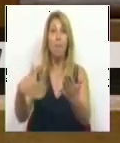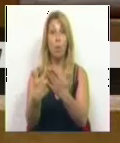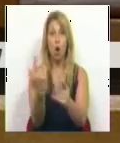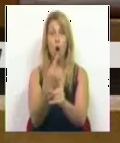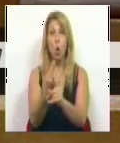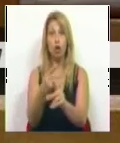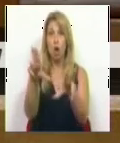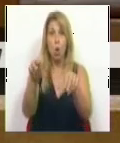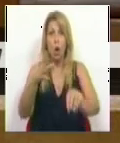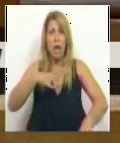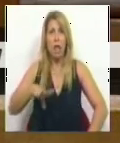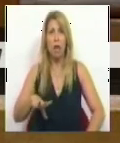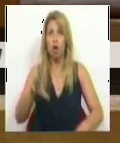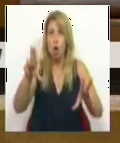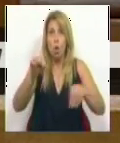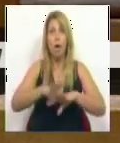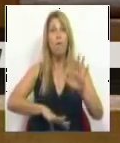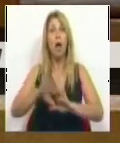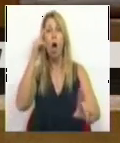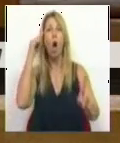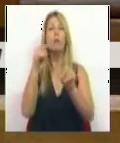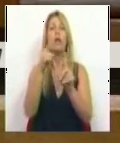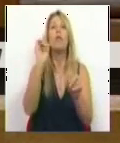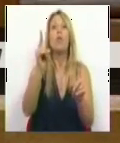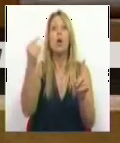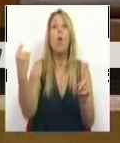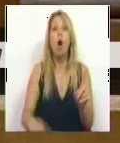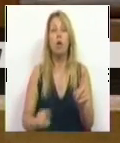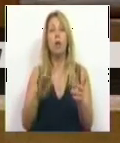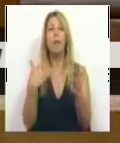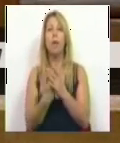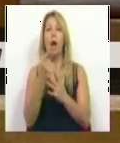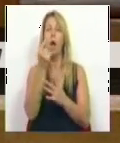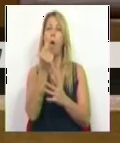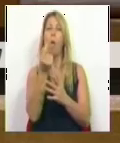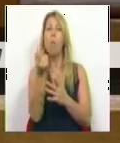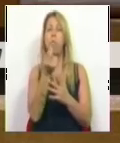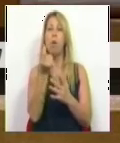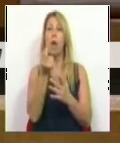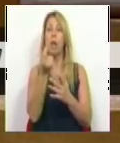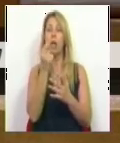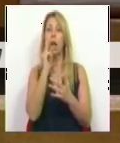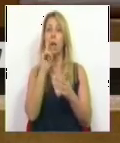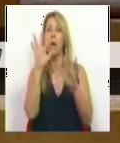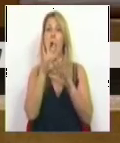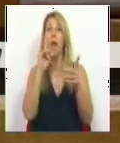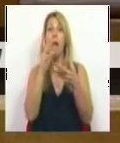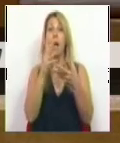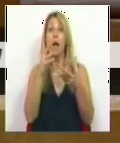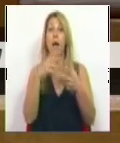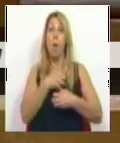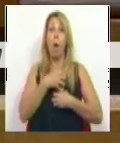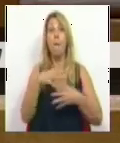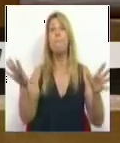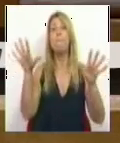nem fará, com o objetivo único de criar algum engulho na maioria parlamentar, como se daí sobrasse alguma